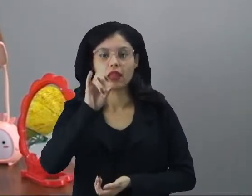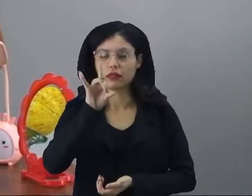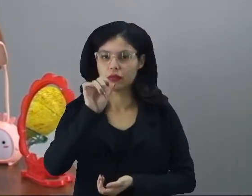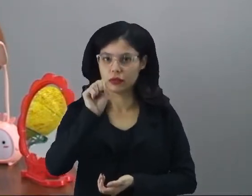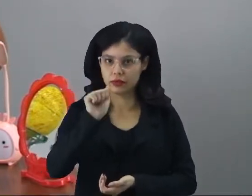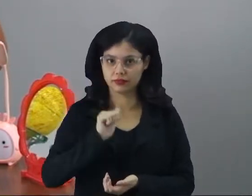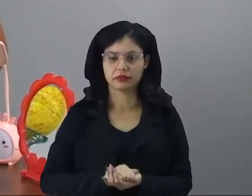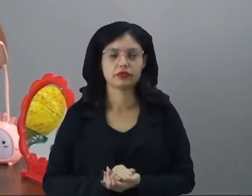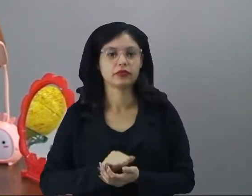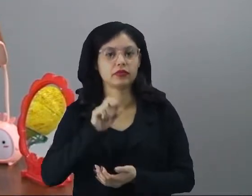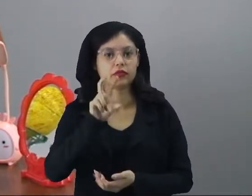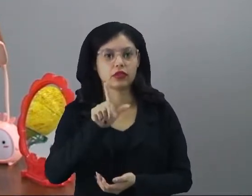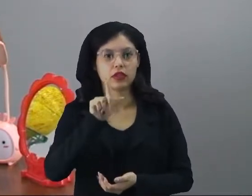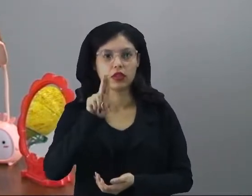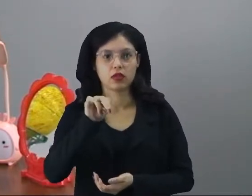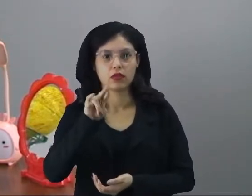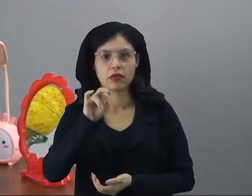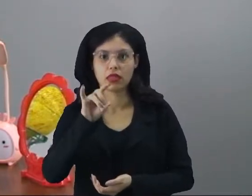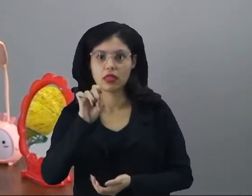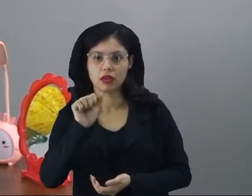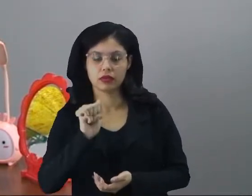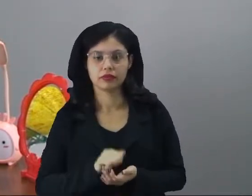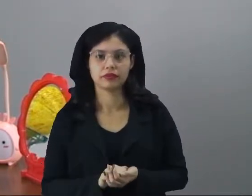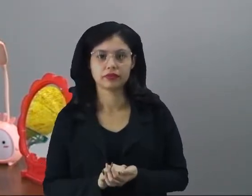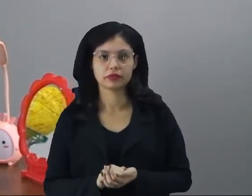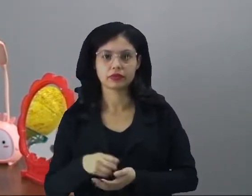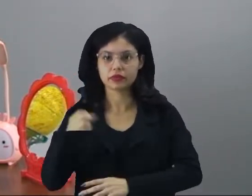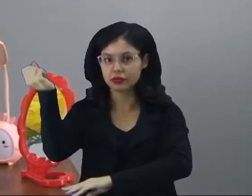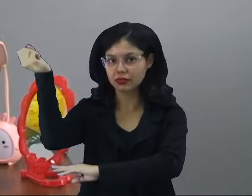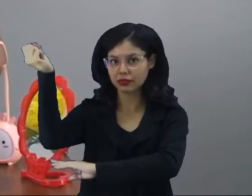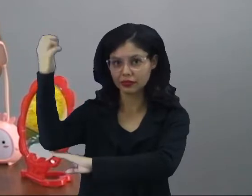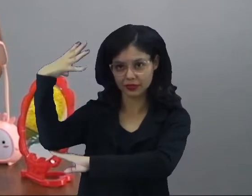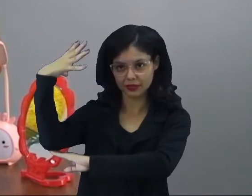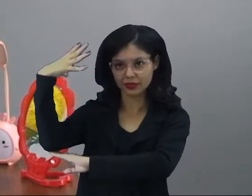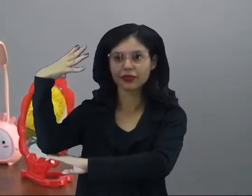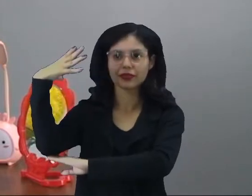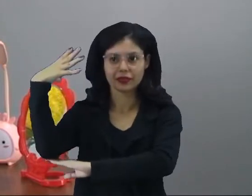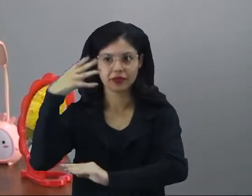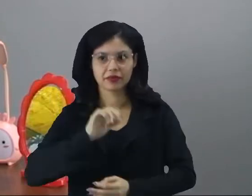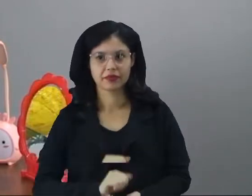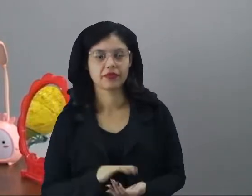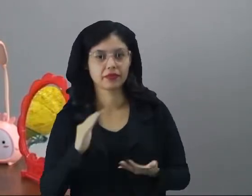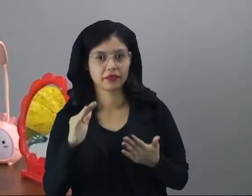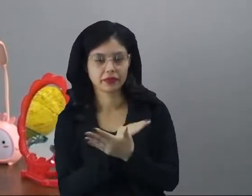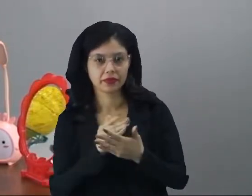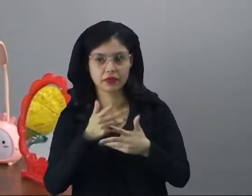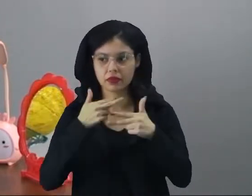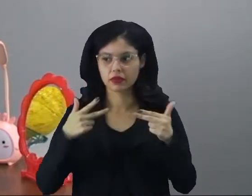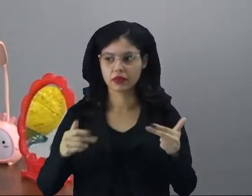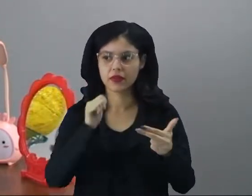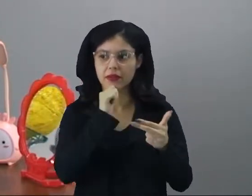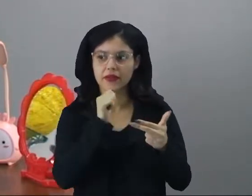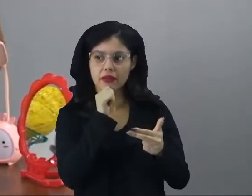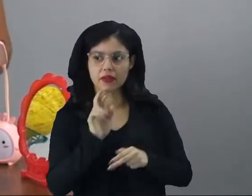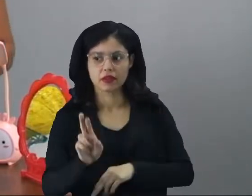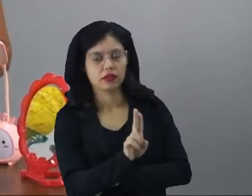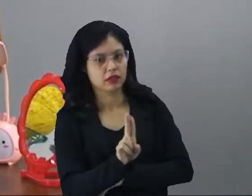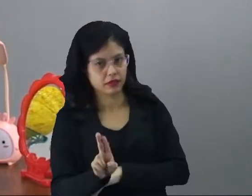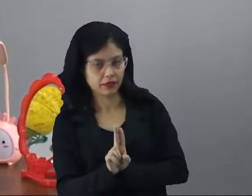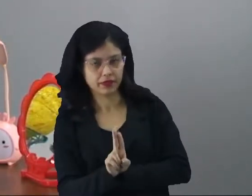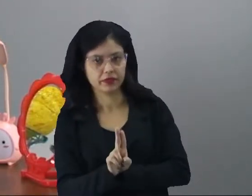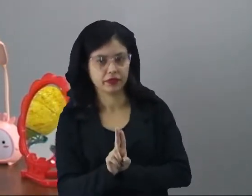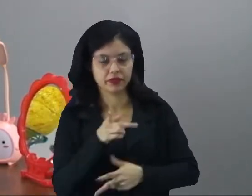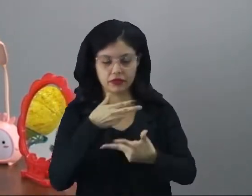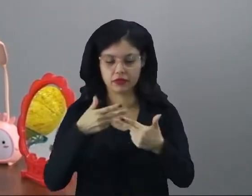iluminados, luminosos, quer dizer que nós vamos falar de luz, isso mesmo. Alguns objetos são chamados de